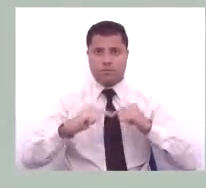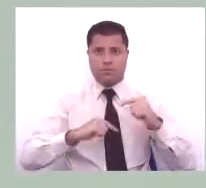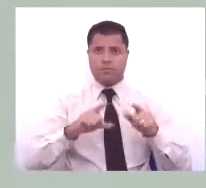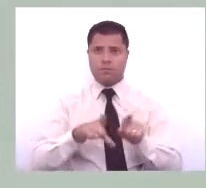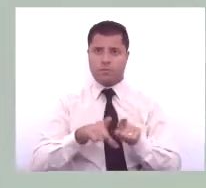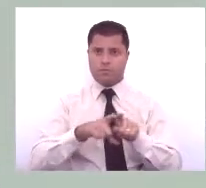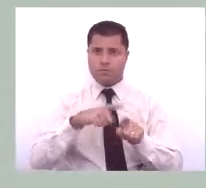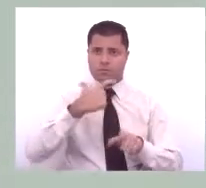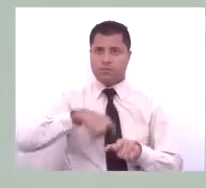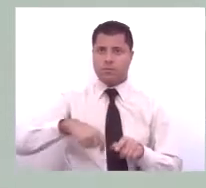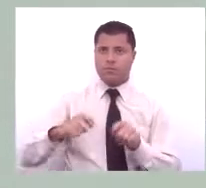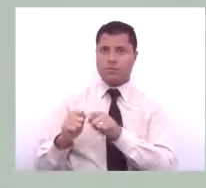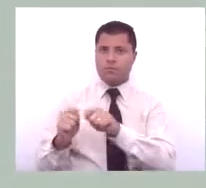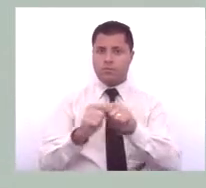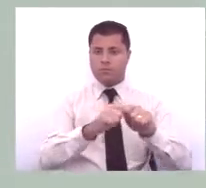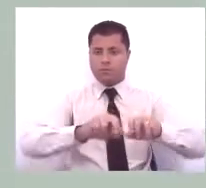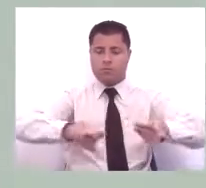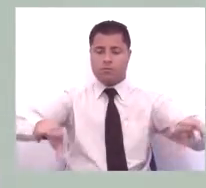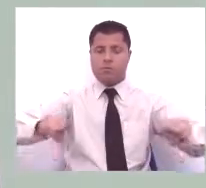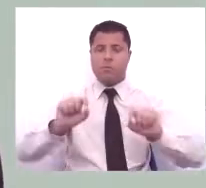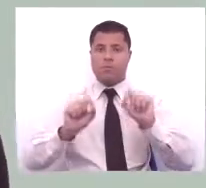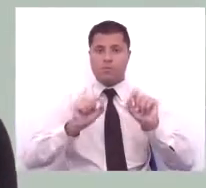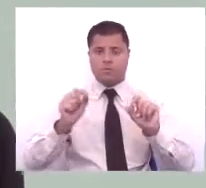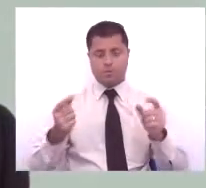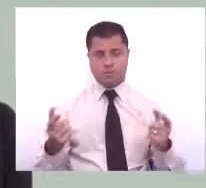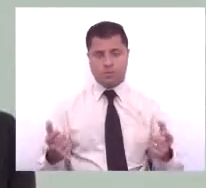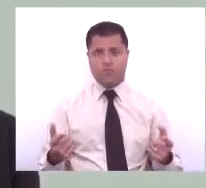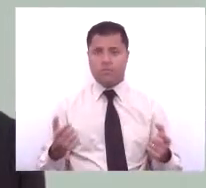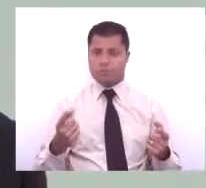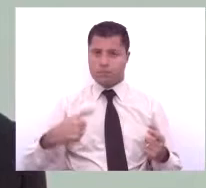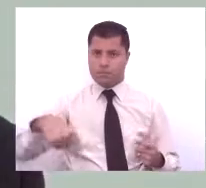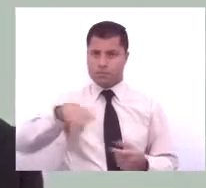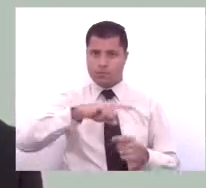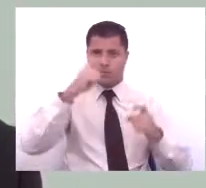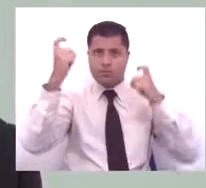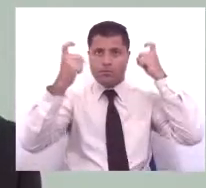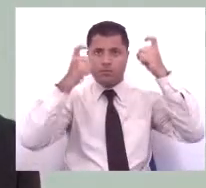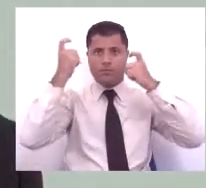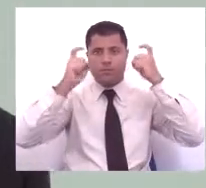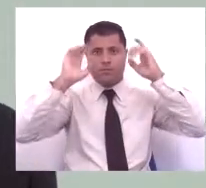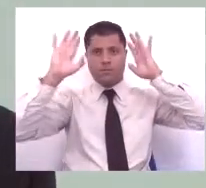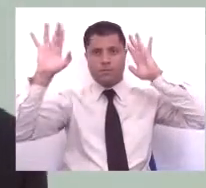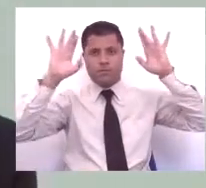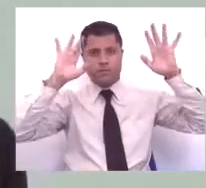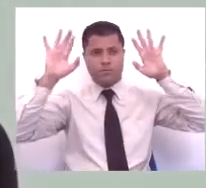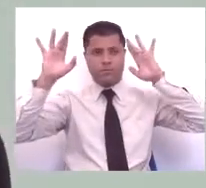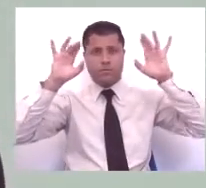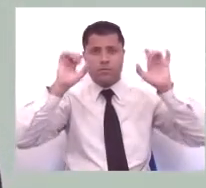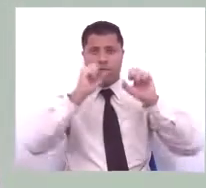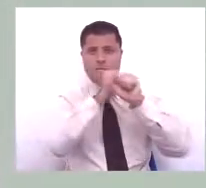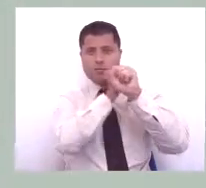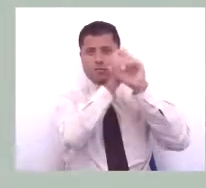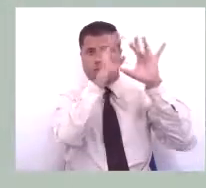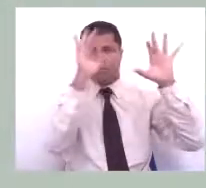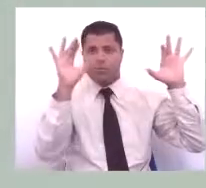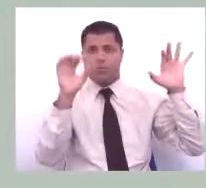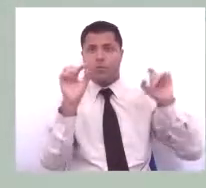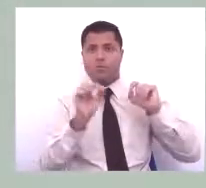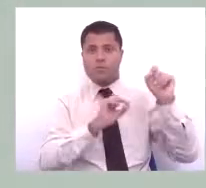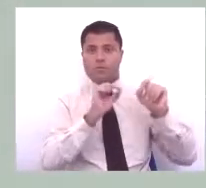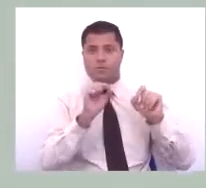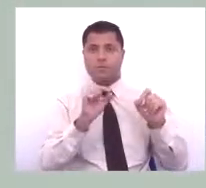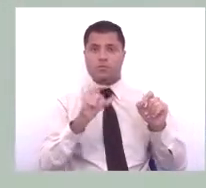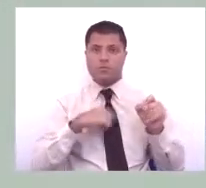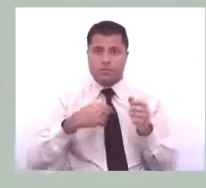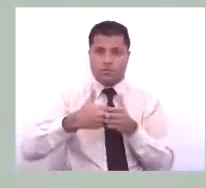atuação, e temos que fazer uma reflexão profunda sobre o que foi agora esse